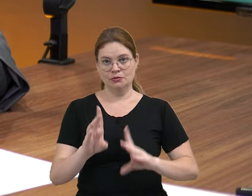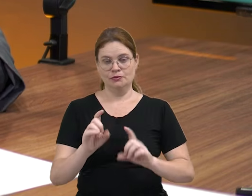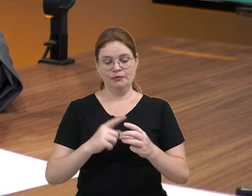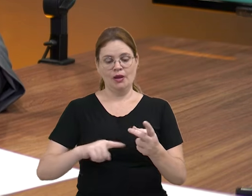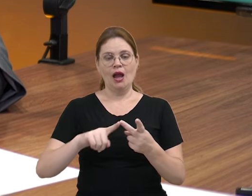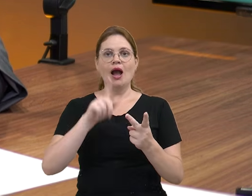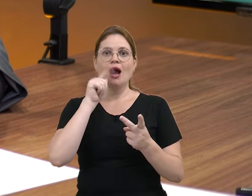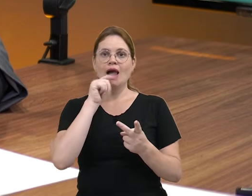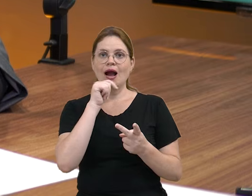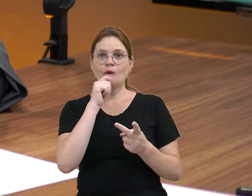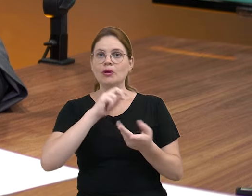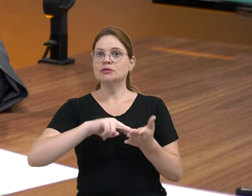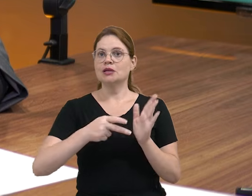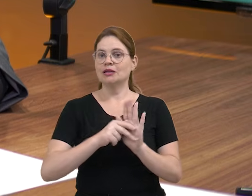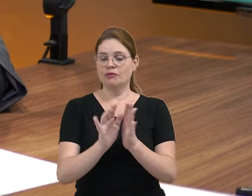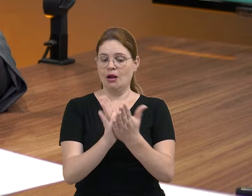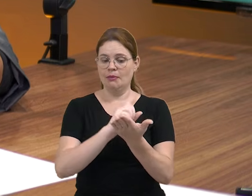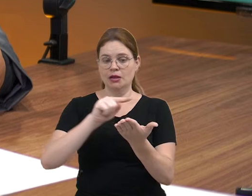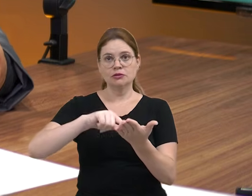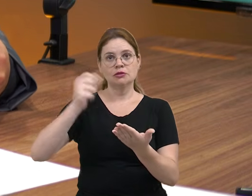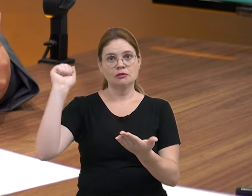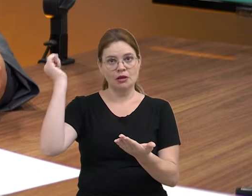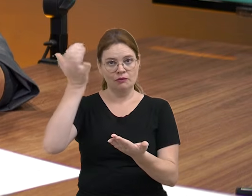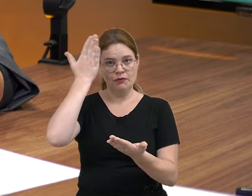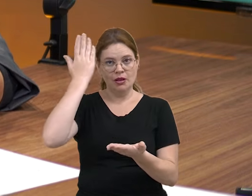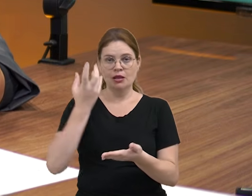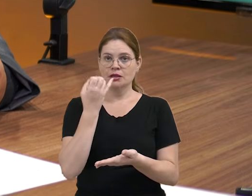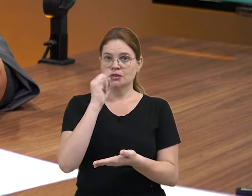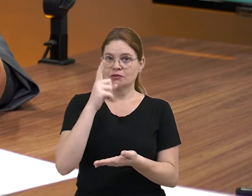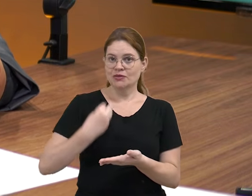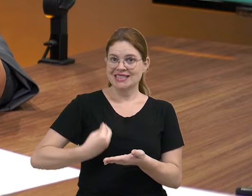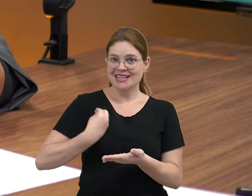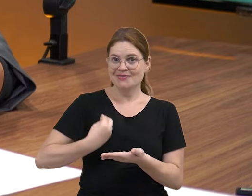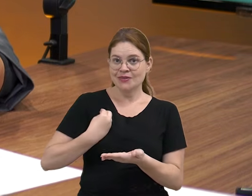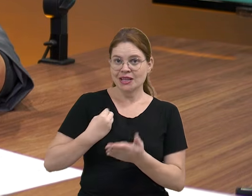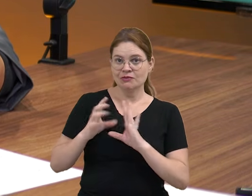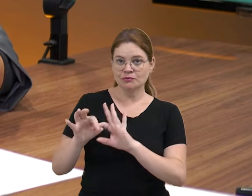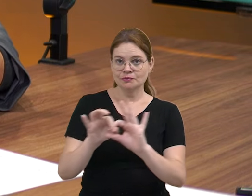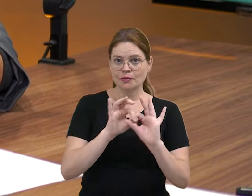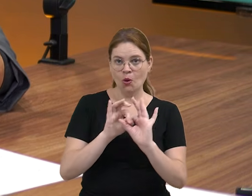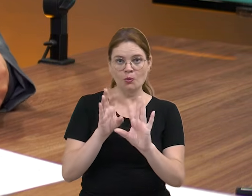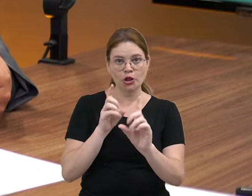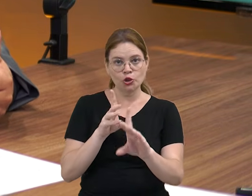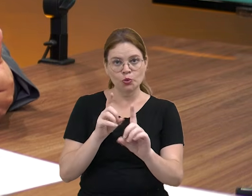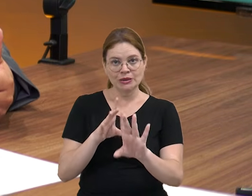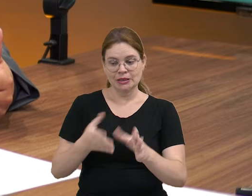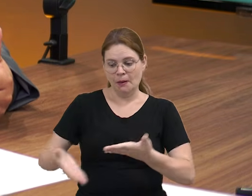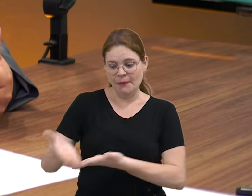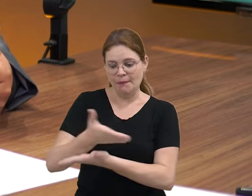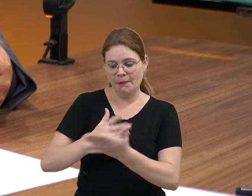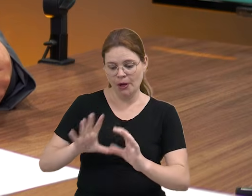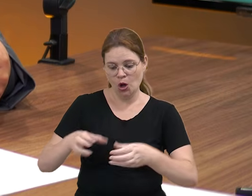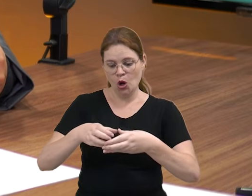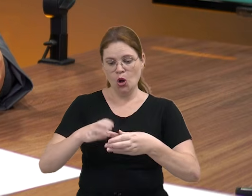A doutrina da palavra é o sustento do servo. Quando você vive essa doutrina de corpo, quando você